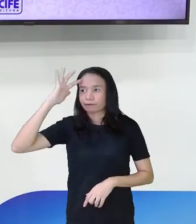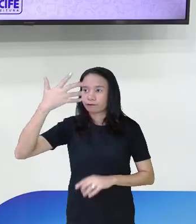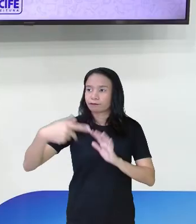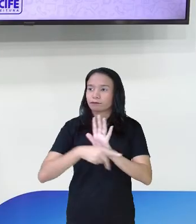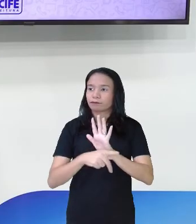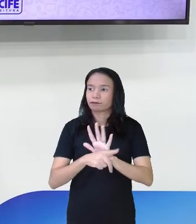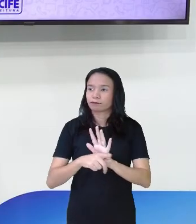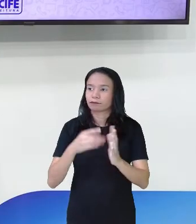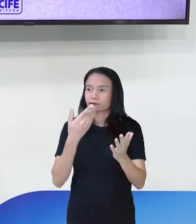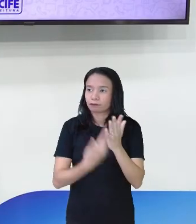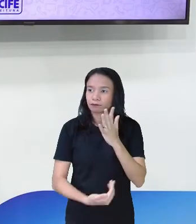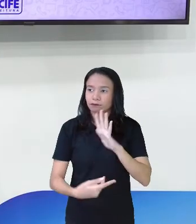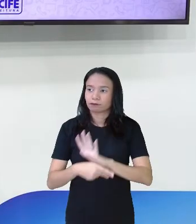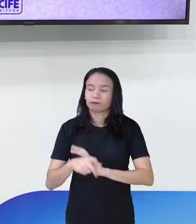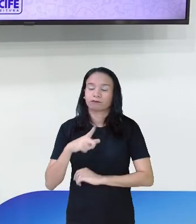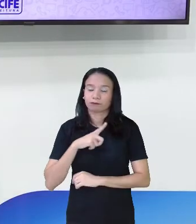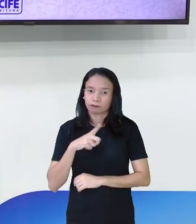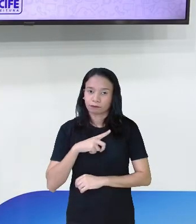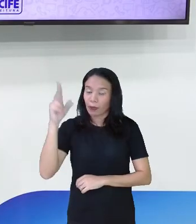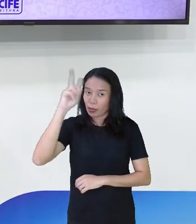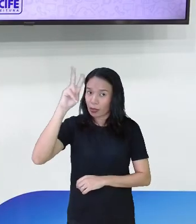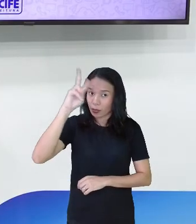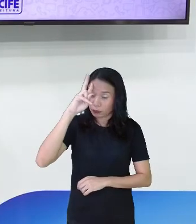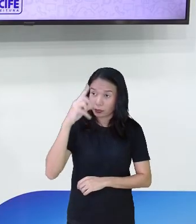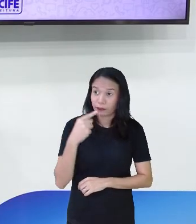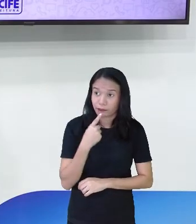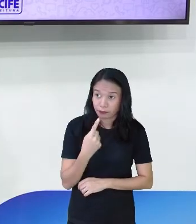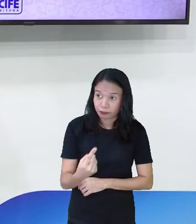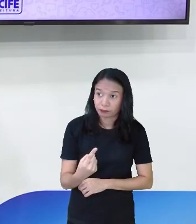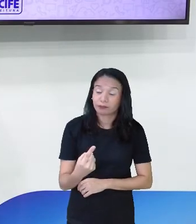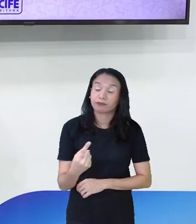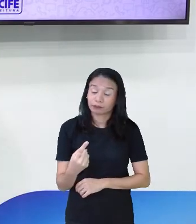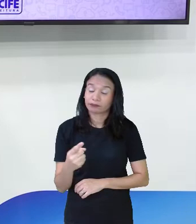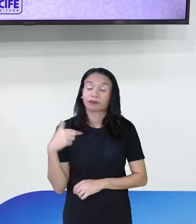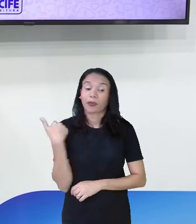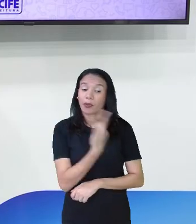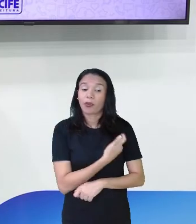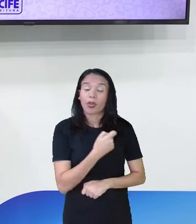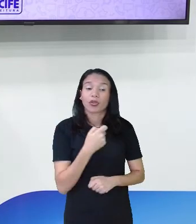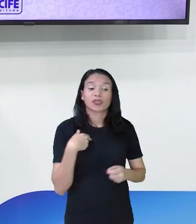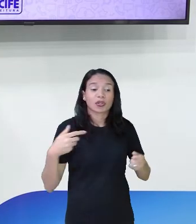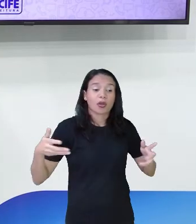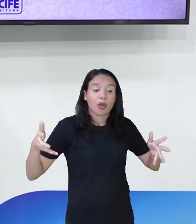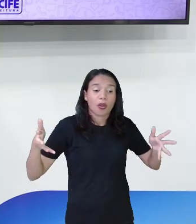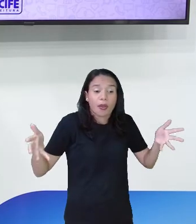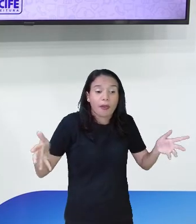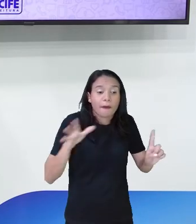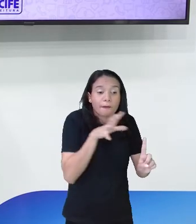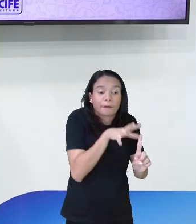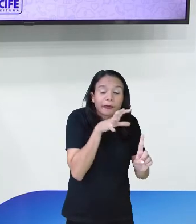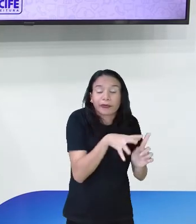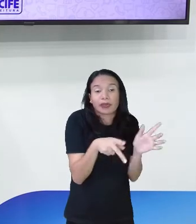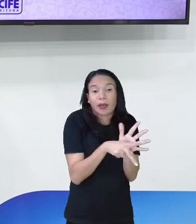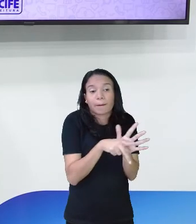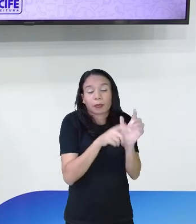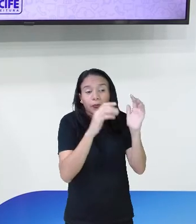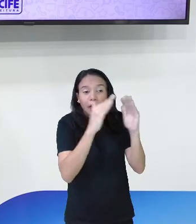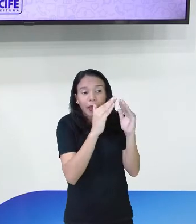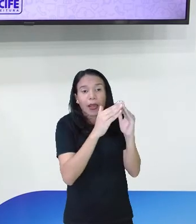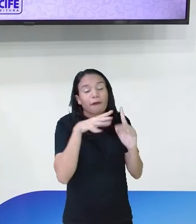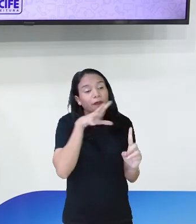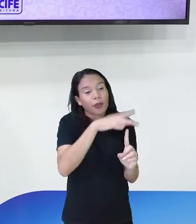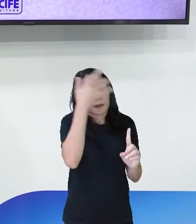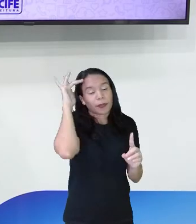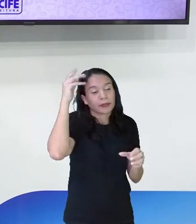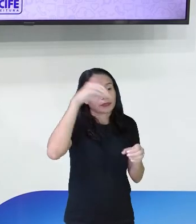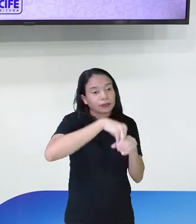do desmatamento. Lembra que eu falei isso aqui? Se a gente mexe no habitat, mexe com quem mora lá. Concorda comigo? Então, por isso,